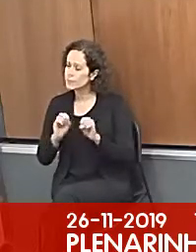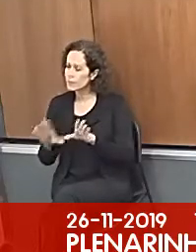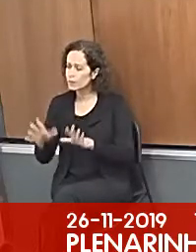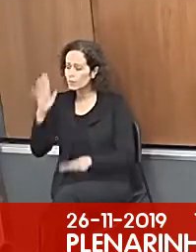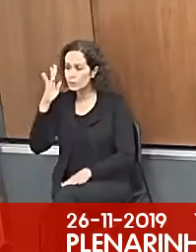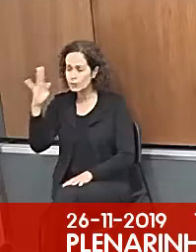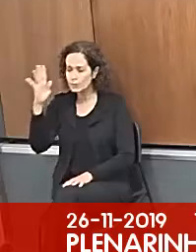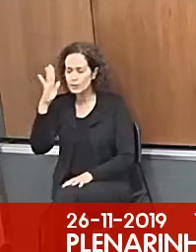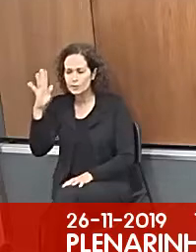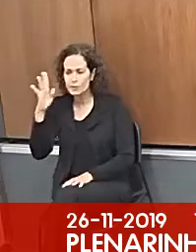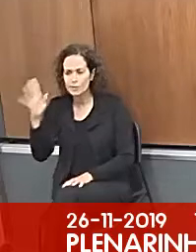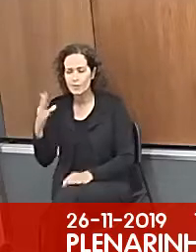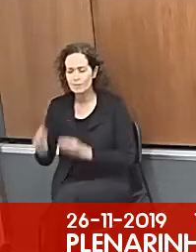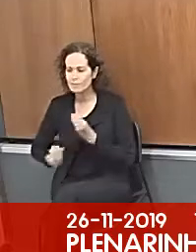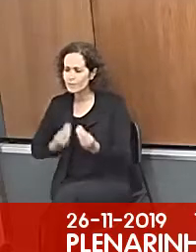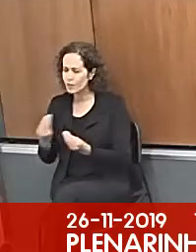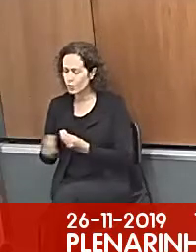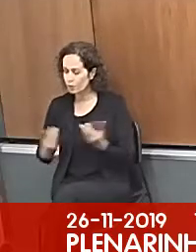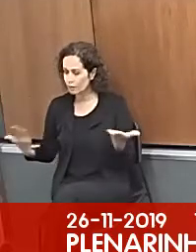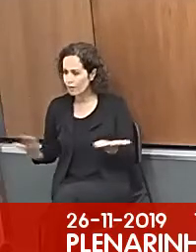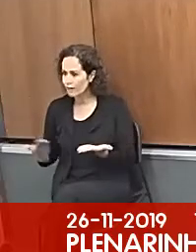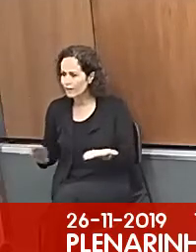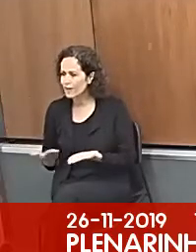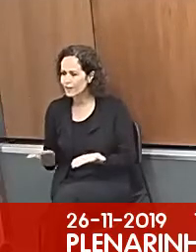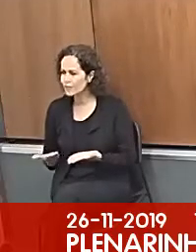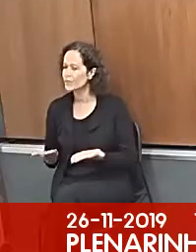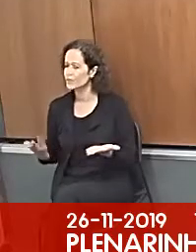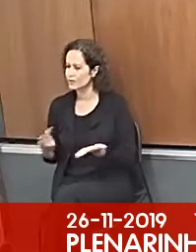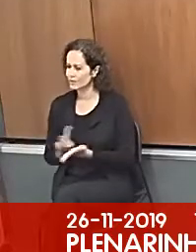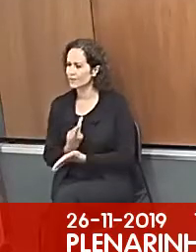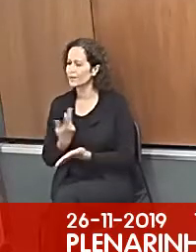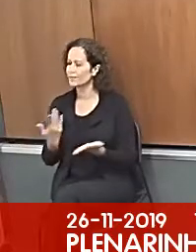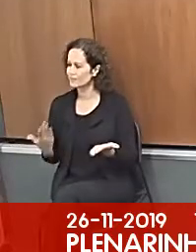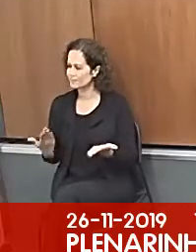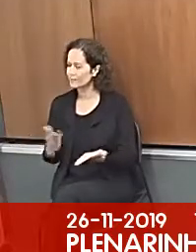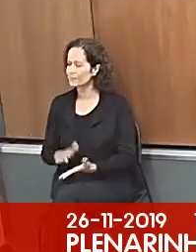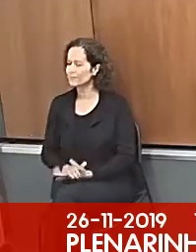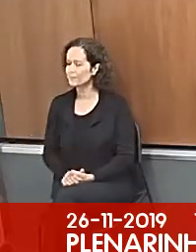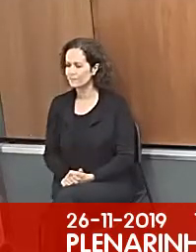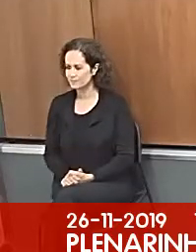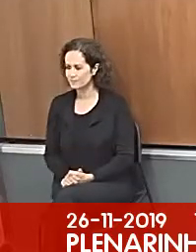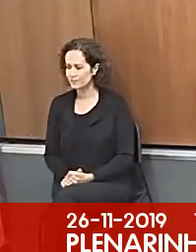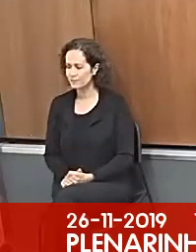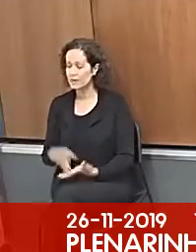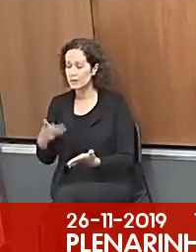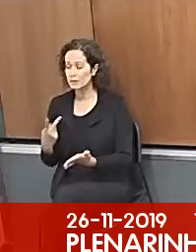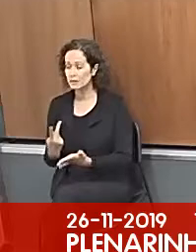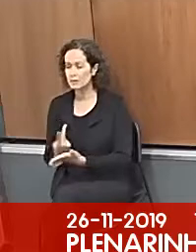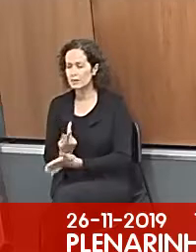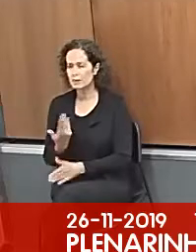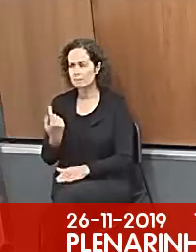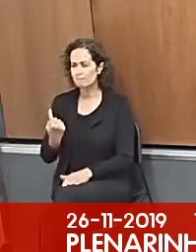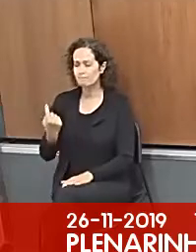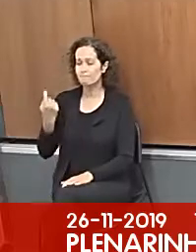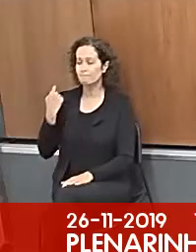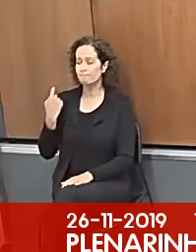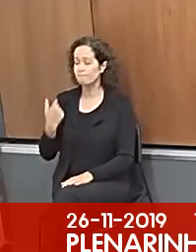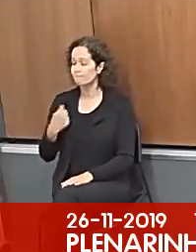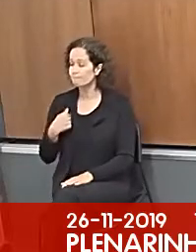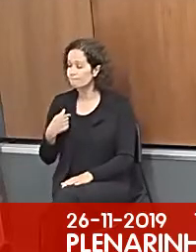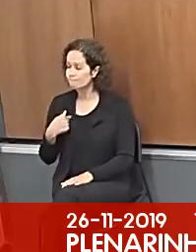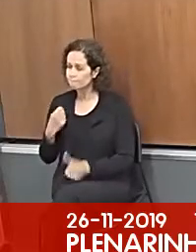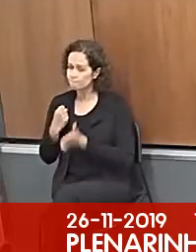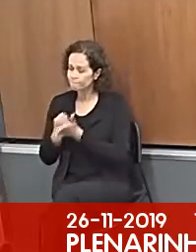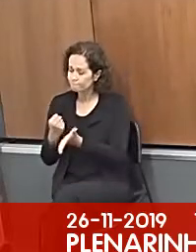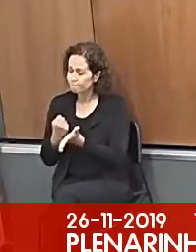com esse quadro que hoje estamos revivendo. Quando isso aconteceu, quando fui como interventora